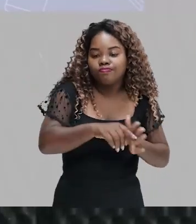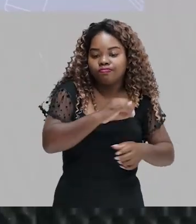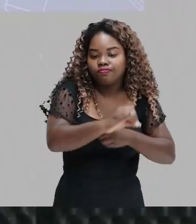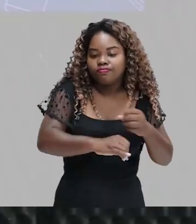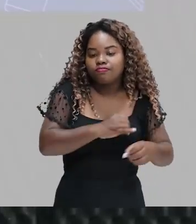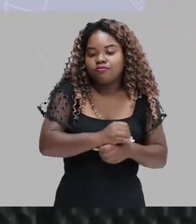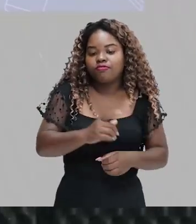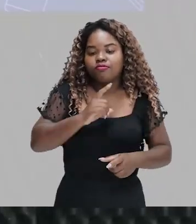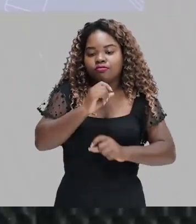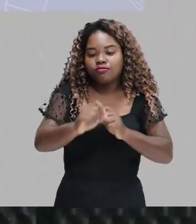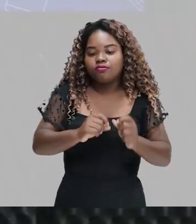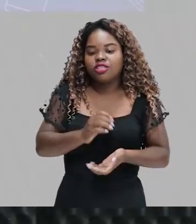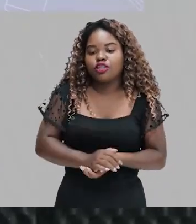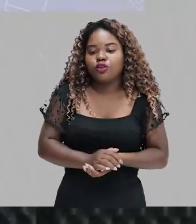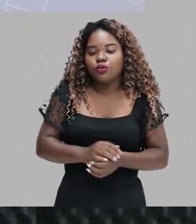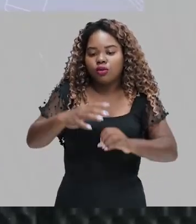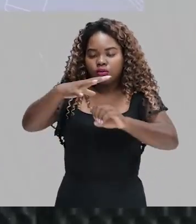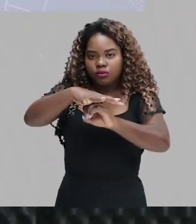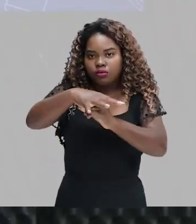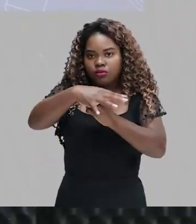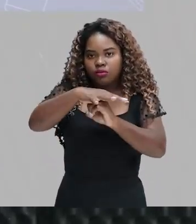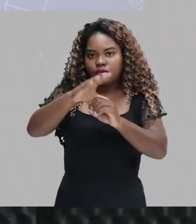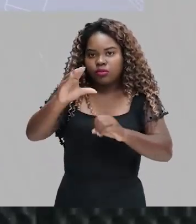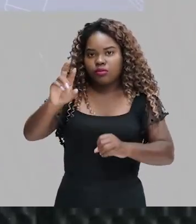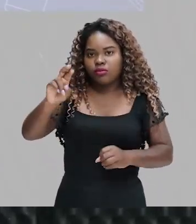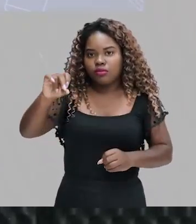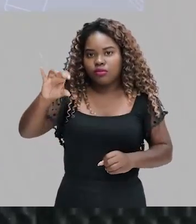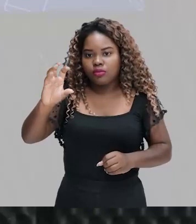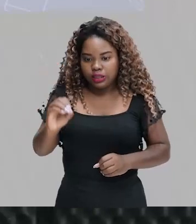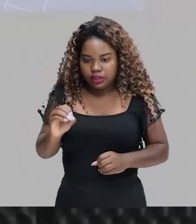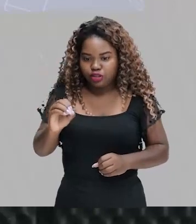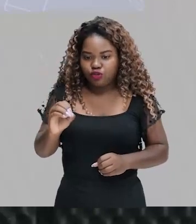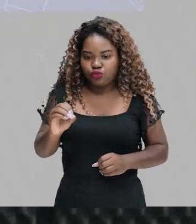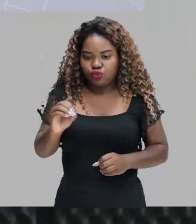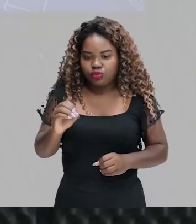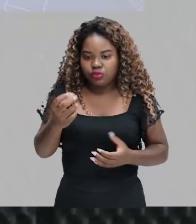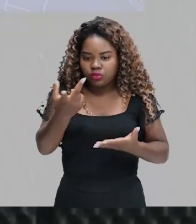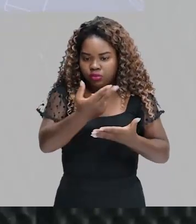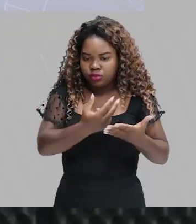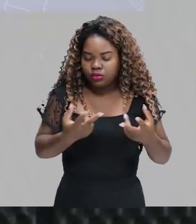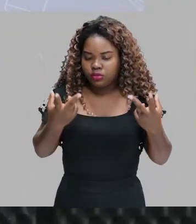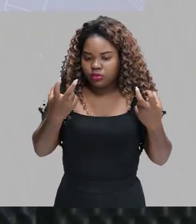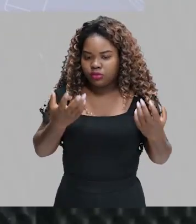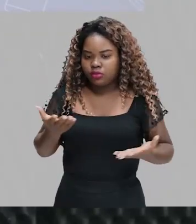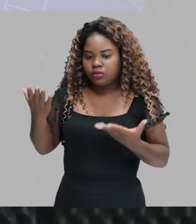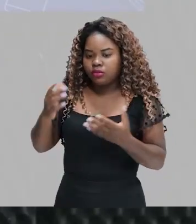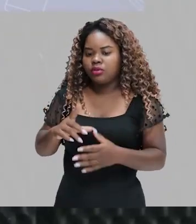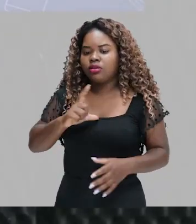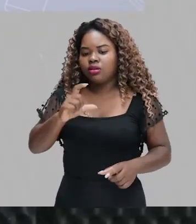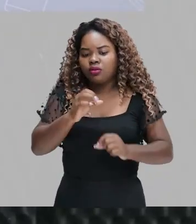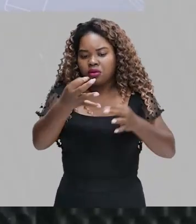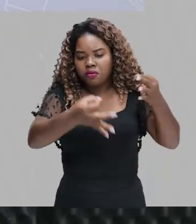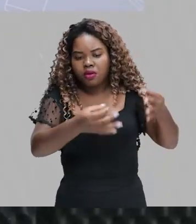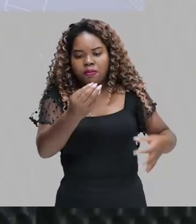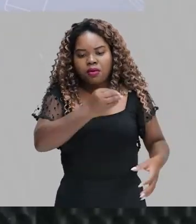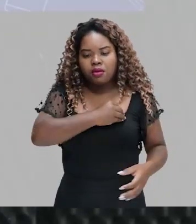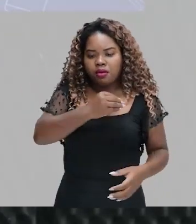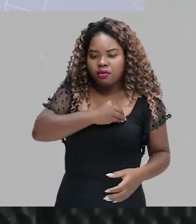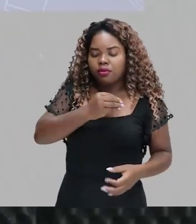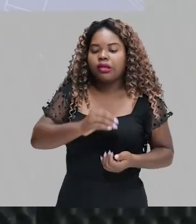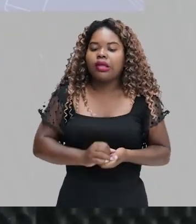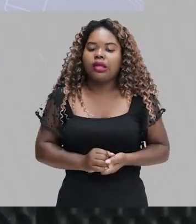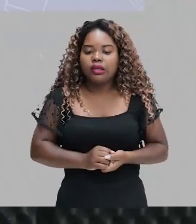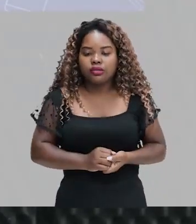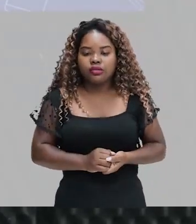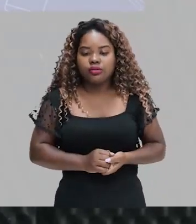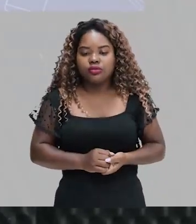o formato de um crânio estilizado. Como é o juízo final, ele fala justamente sobre, né, o julgamento, o pecado, a ascensão,